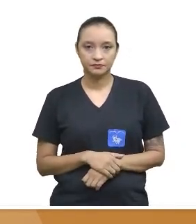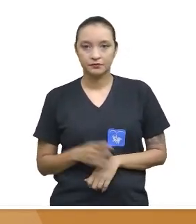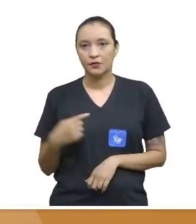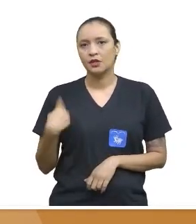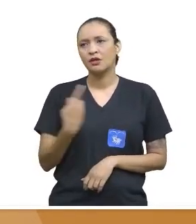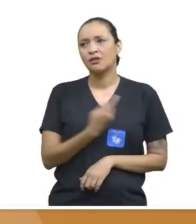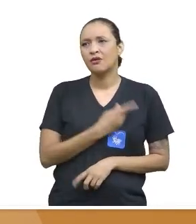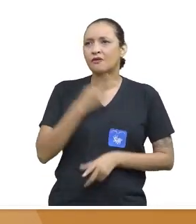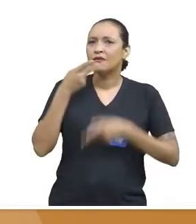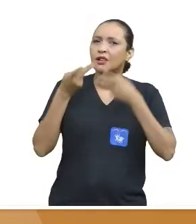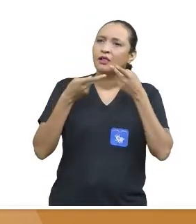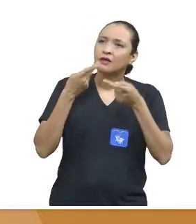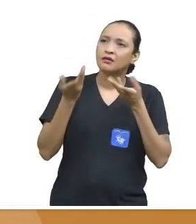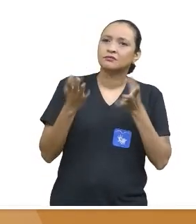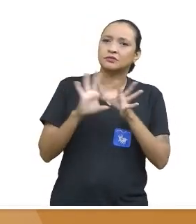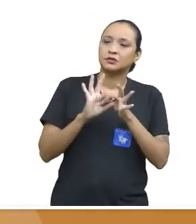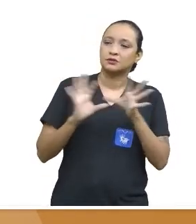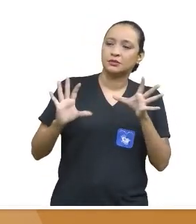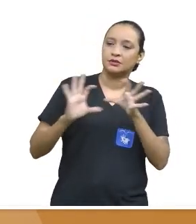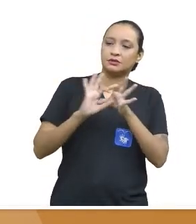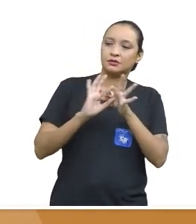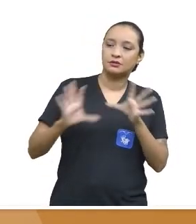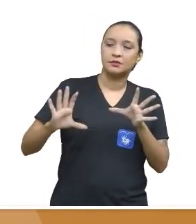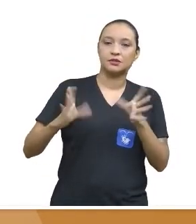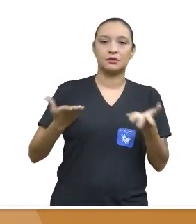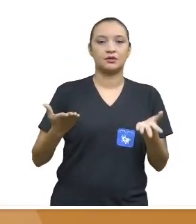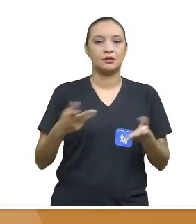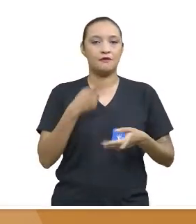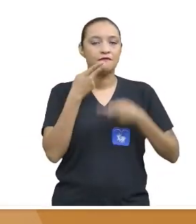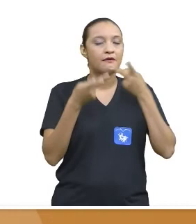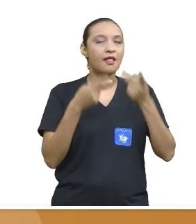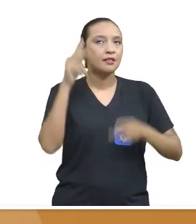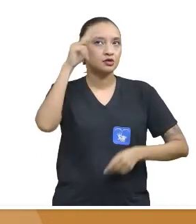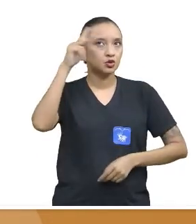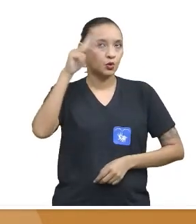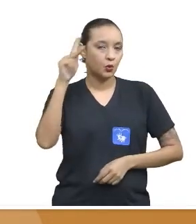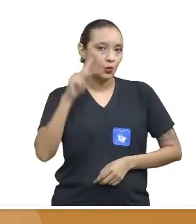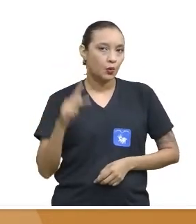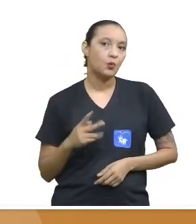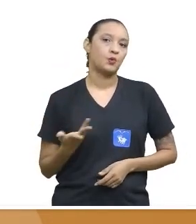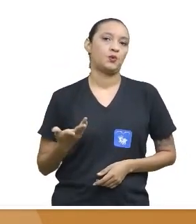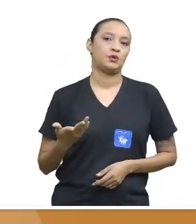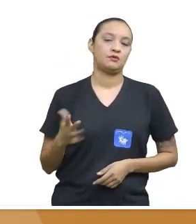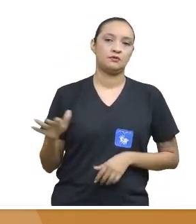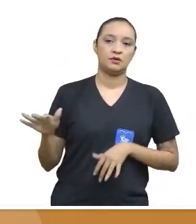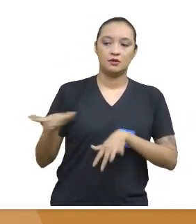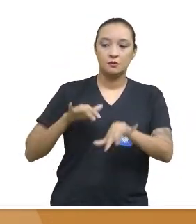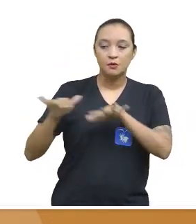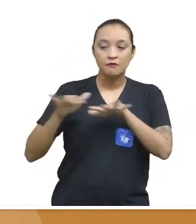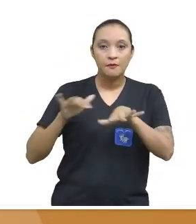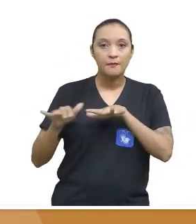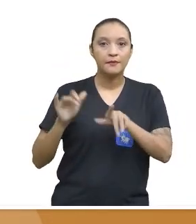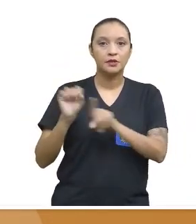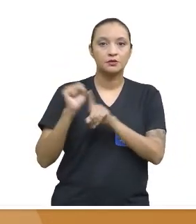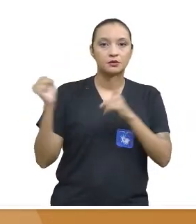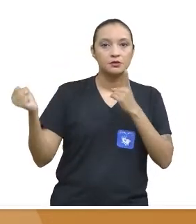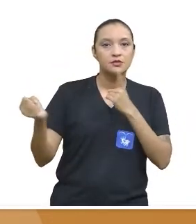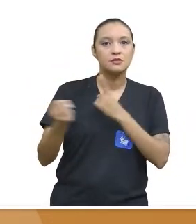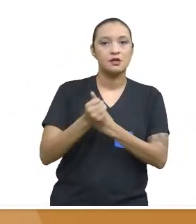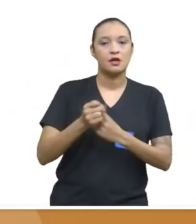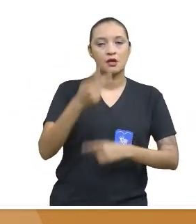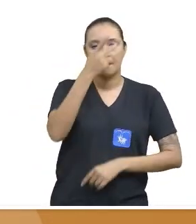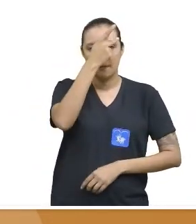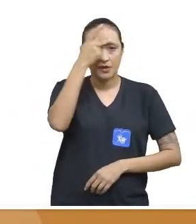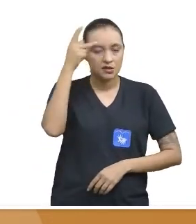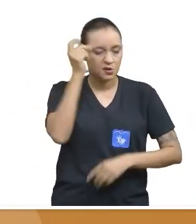tanto falamos, toda vez que a gente fala assim, sobre história, sobre esses movimentos, essas pessoas que resistem,